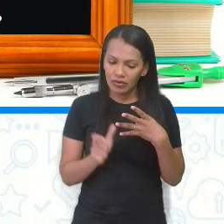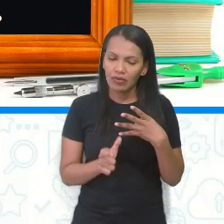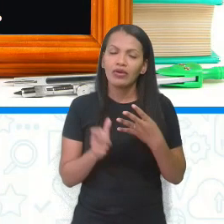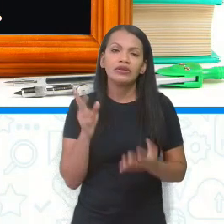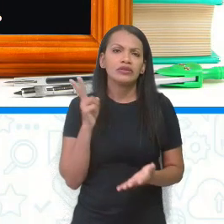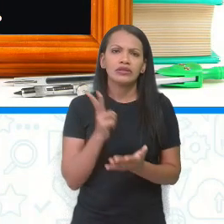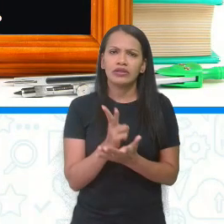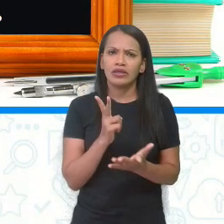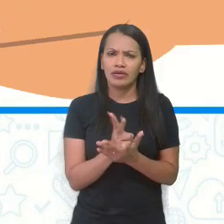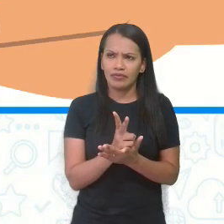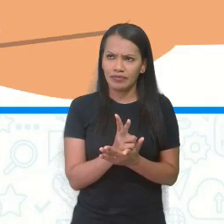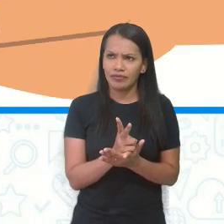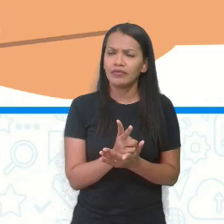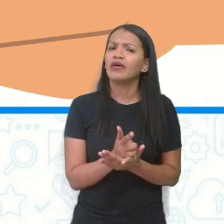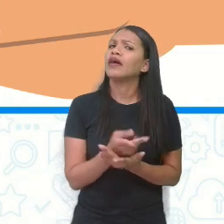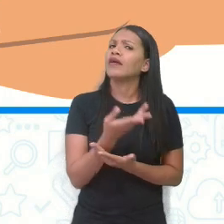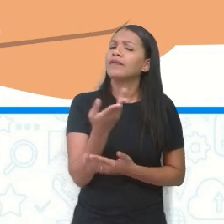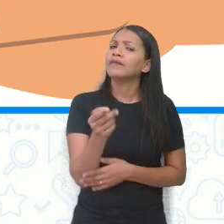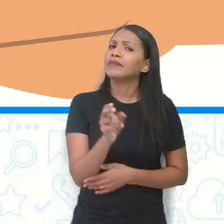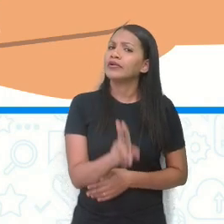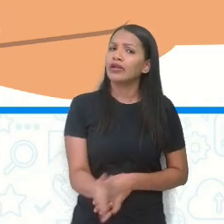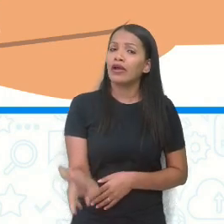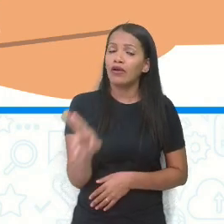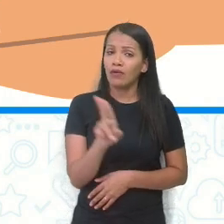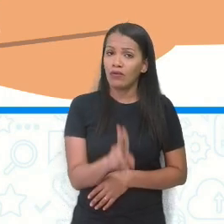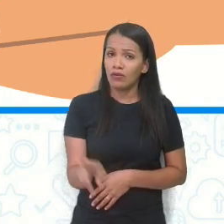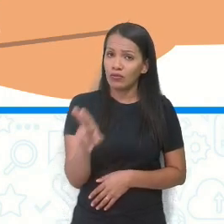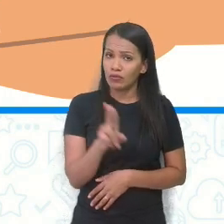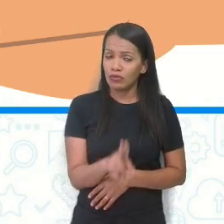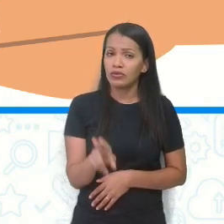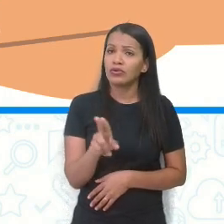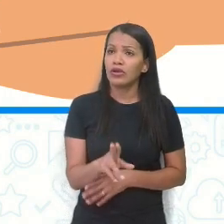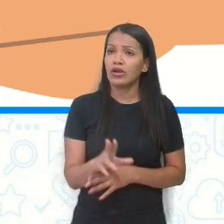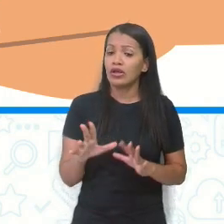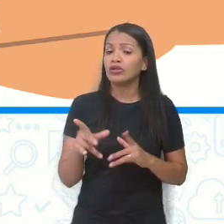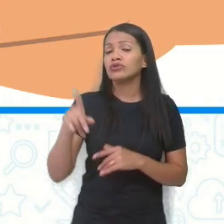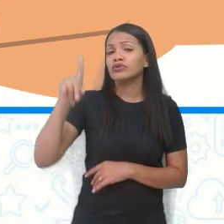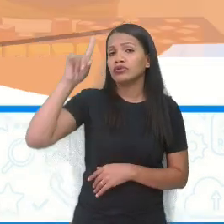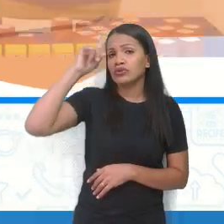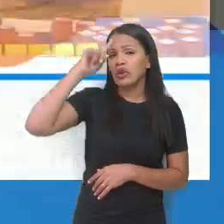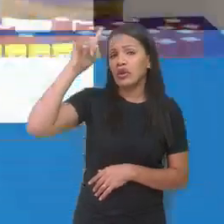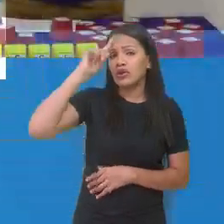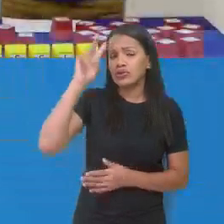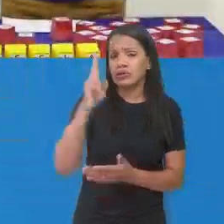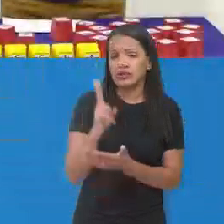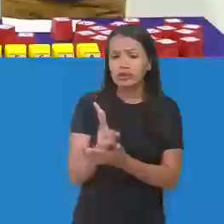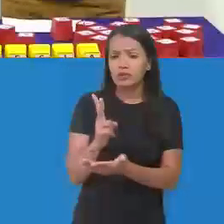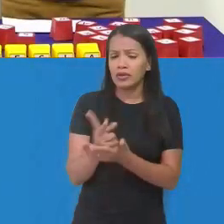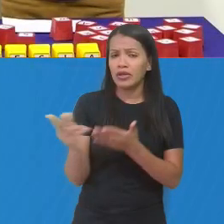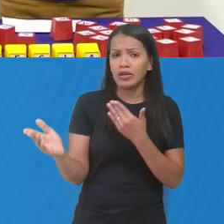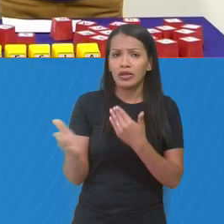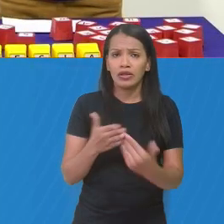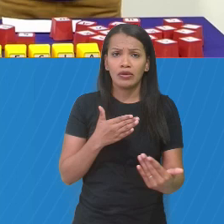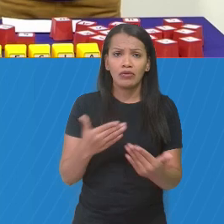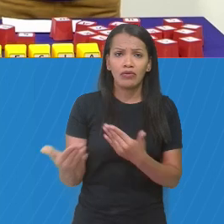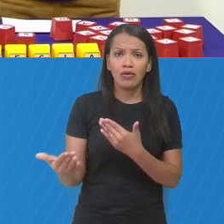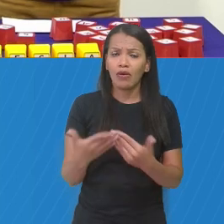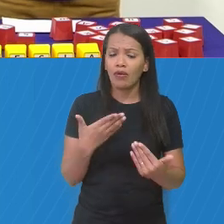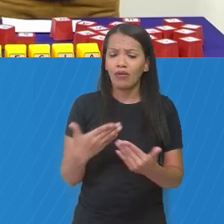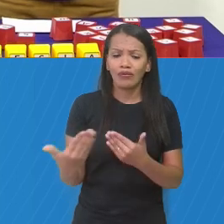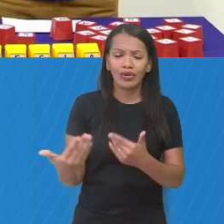mão, para usar a toda hora, em qualquer